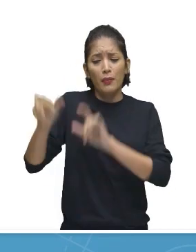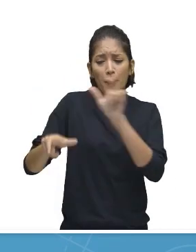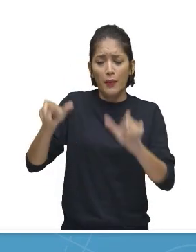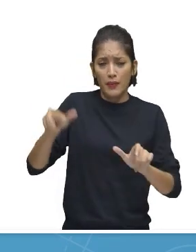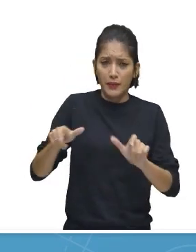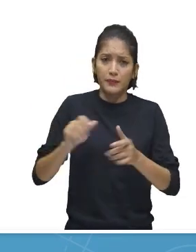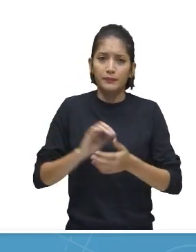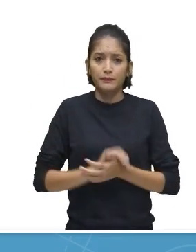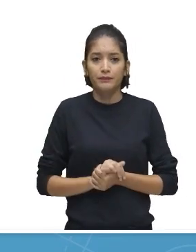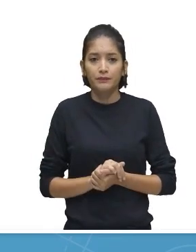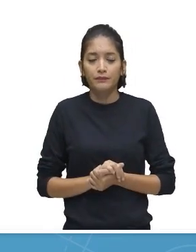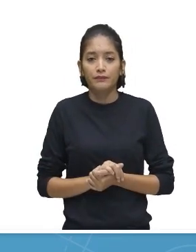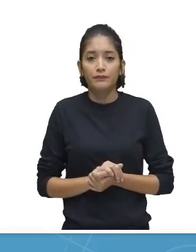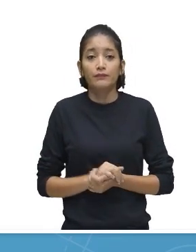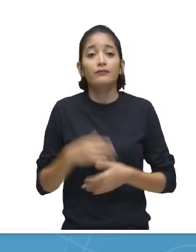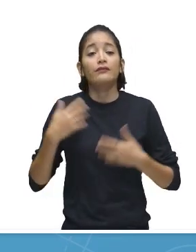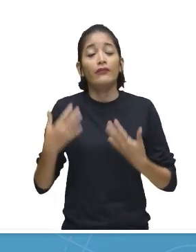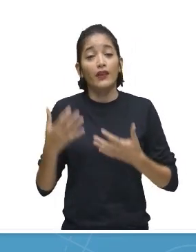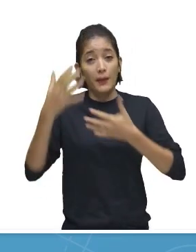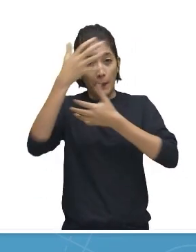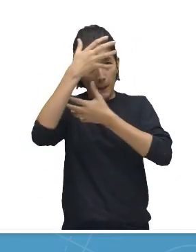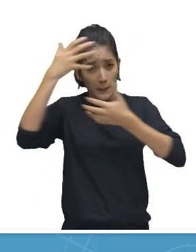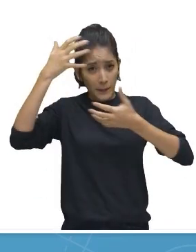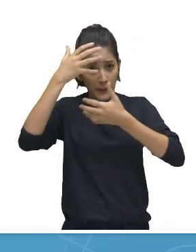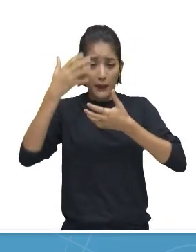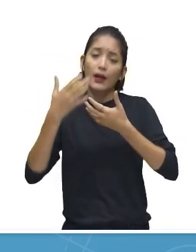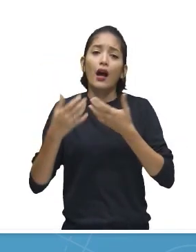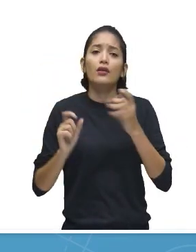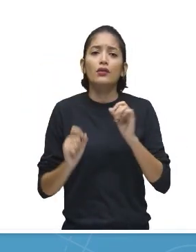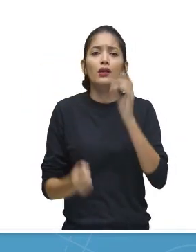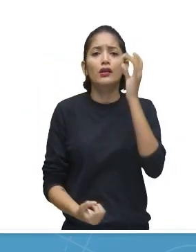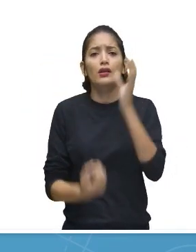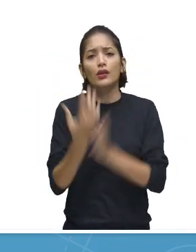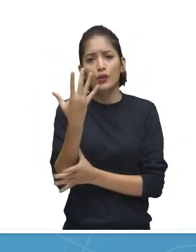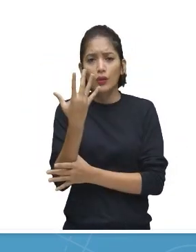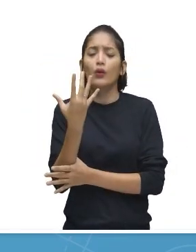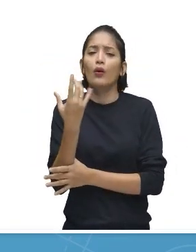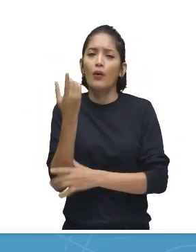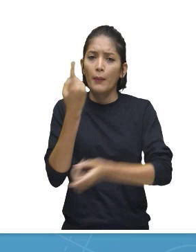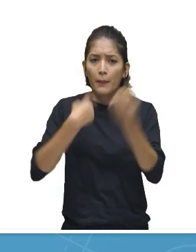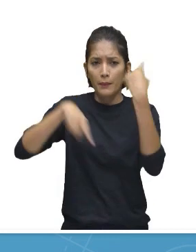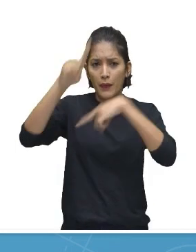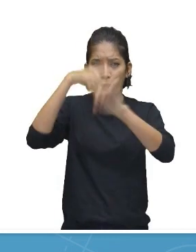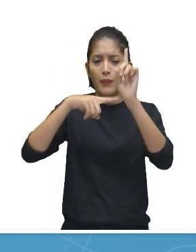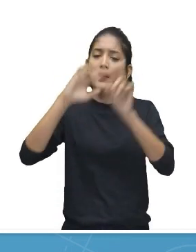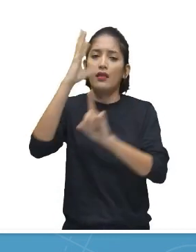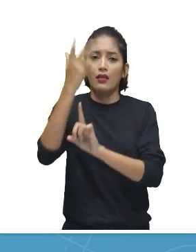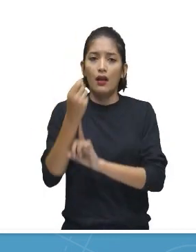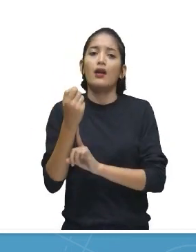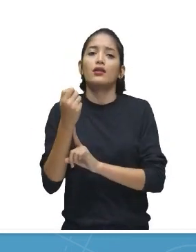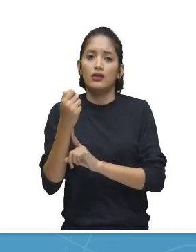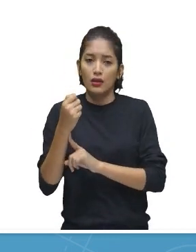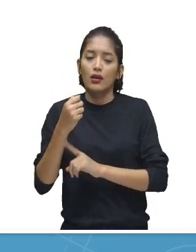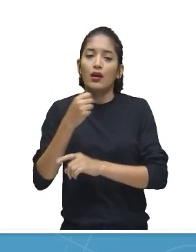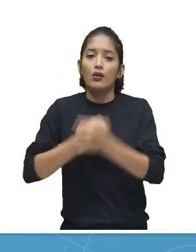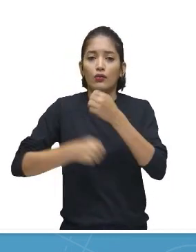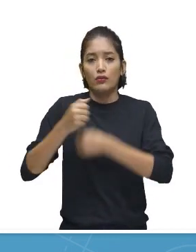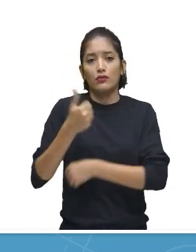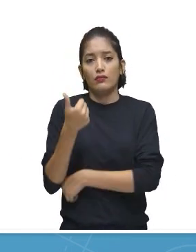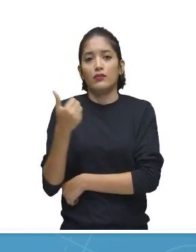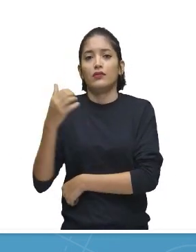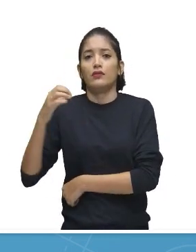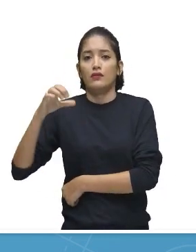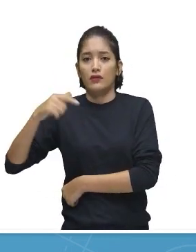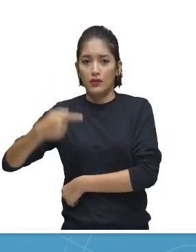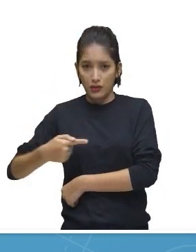circenses. Bem, Picasso, ele desenvolveu uma verdadeira revolução na arte em 1907 com a obra Les